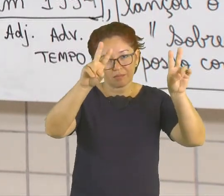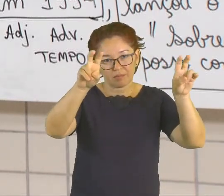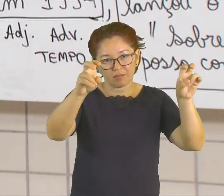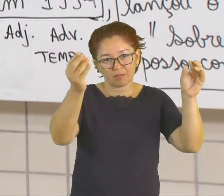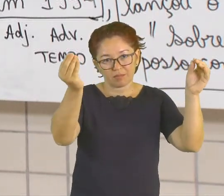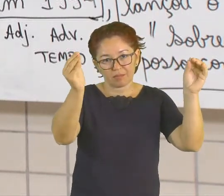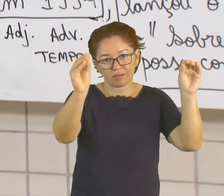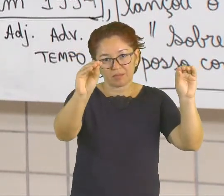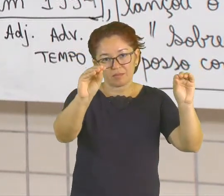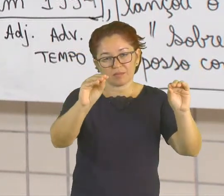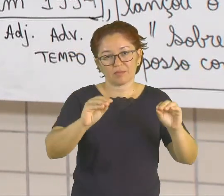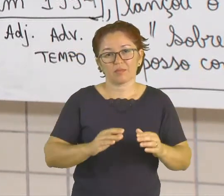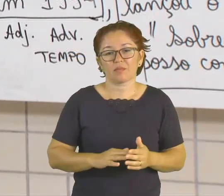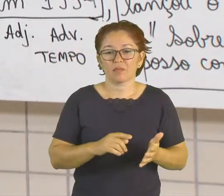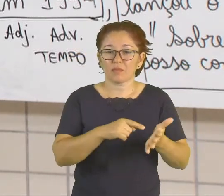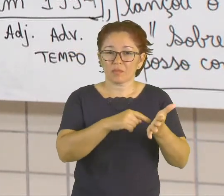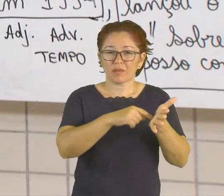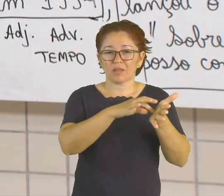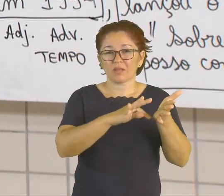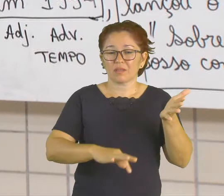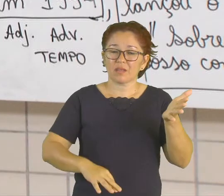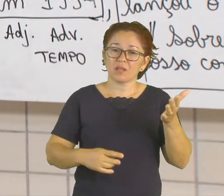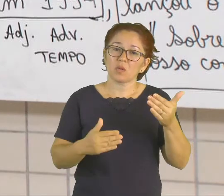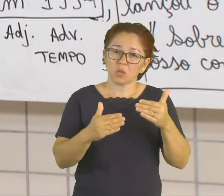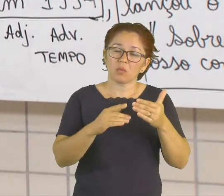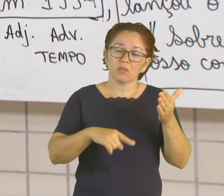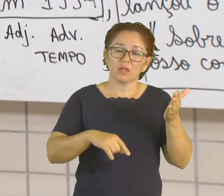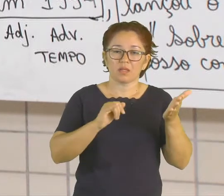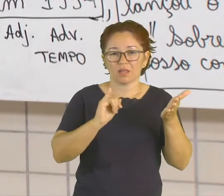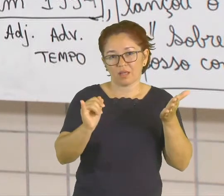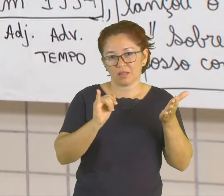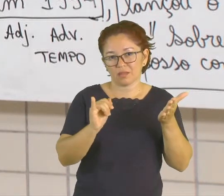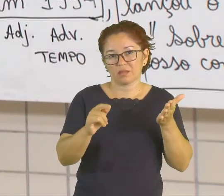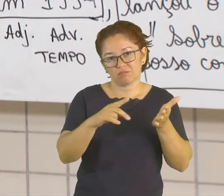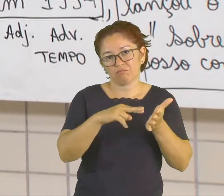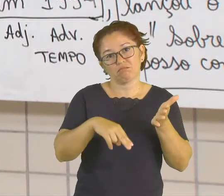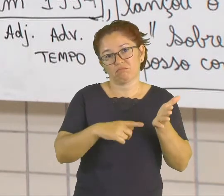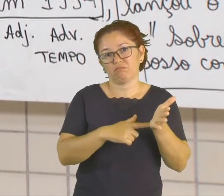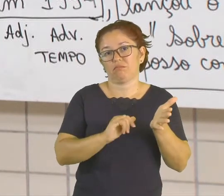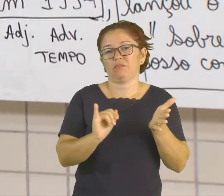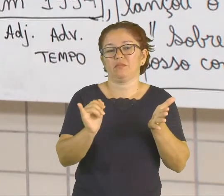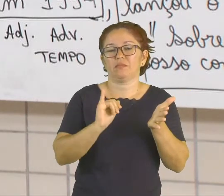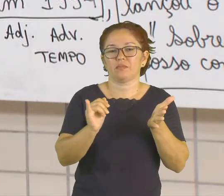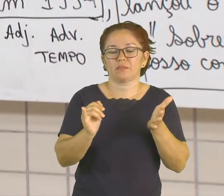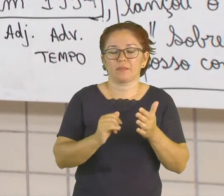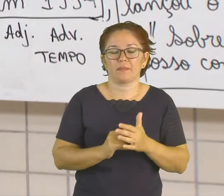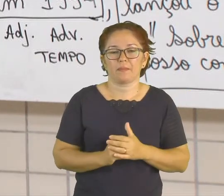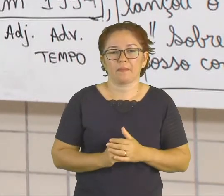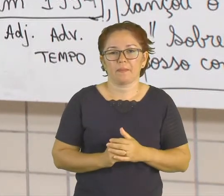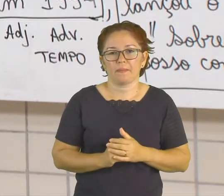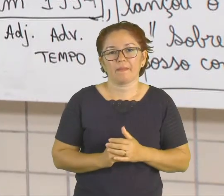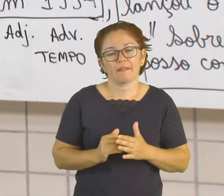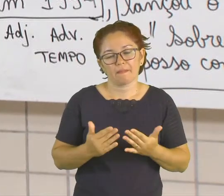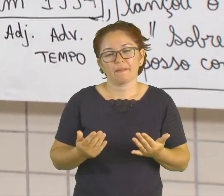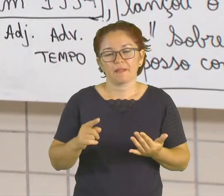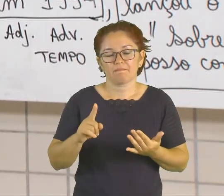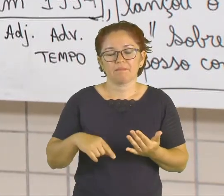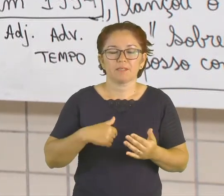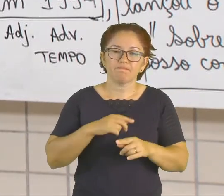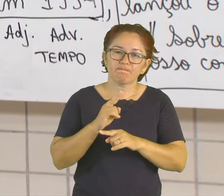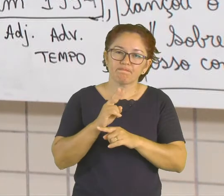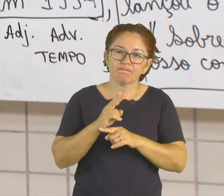Uma narração, algum gênero que você vai ler, certo? Então, é isso aí. Eu espero que vocês